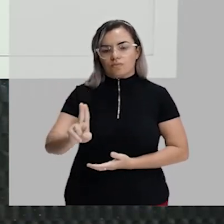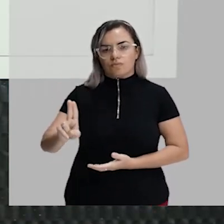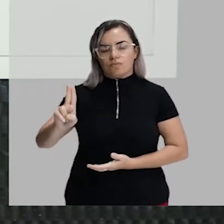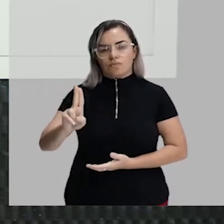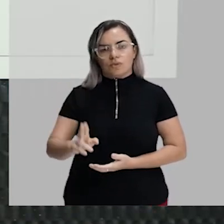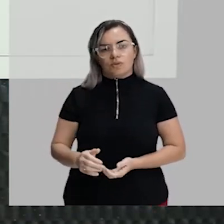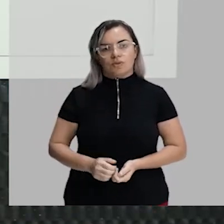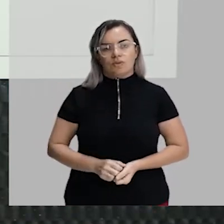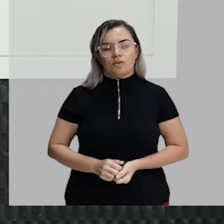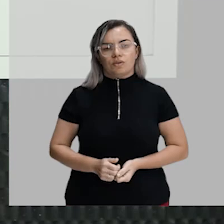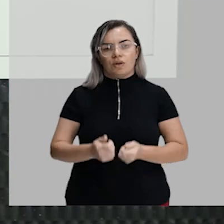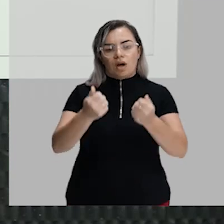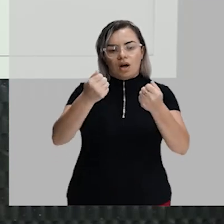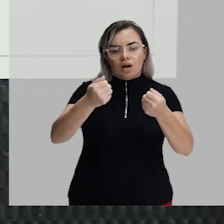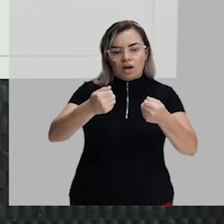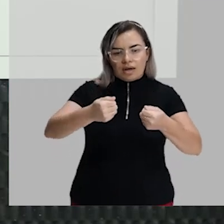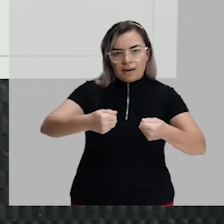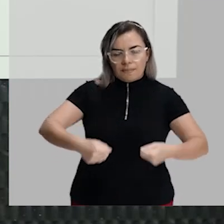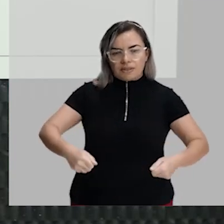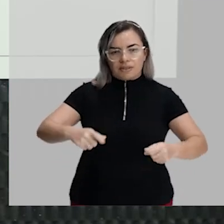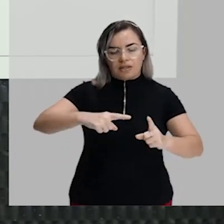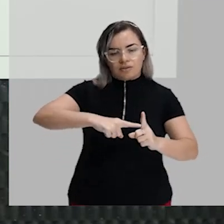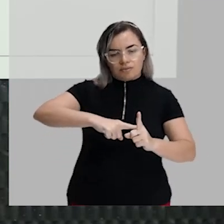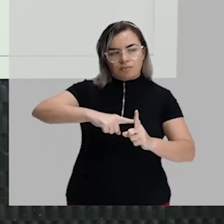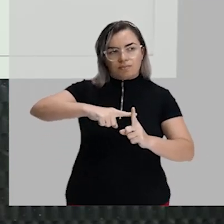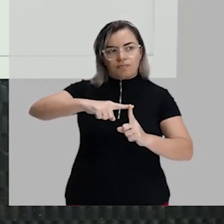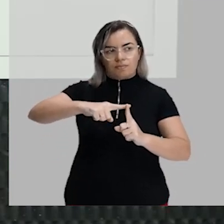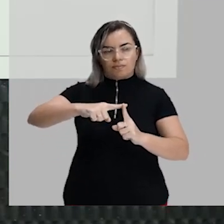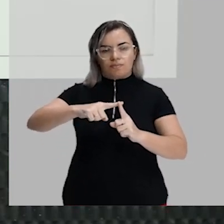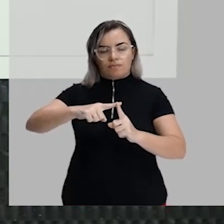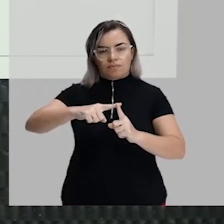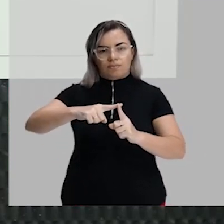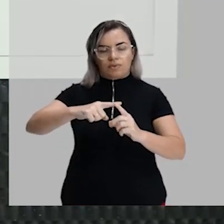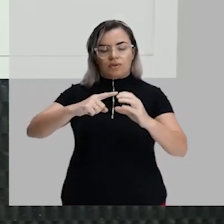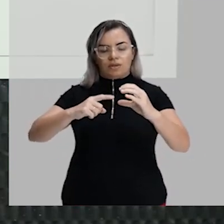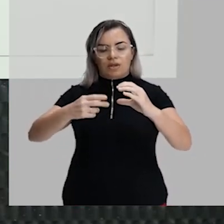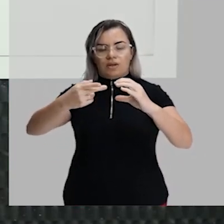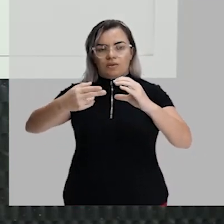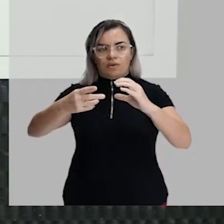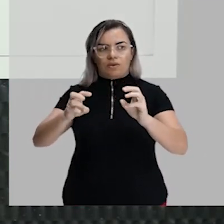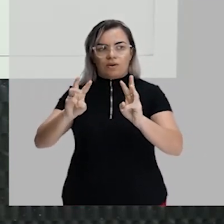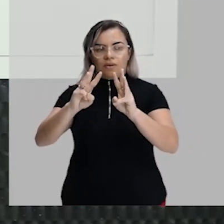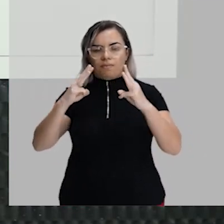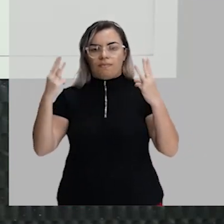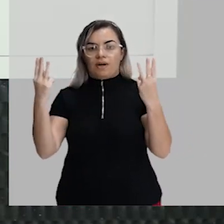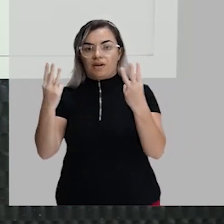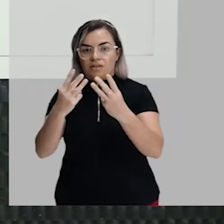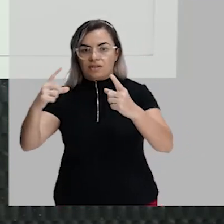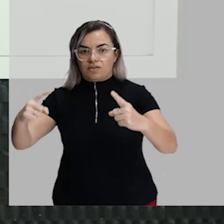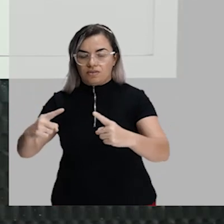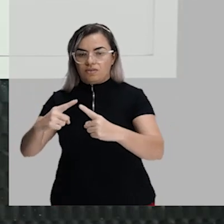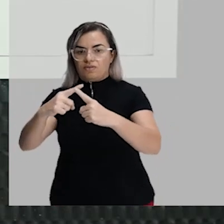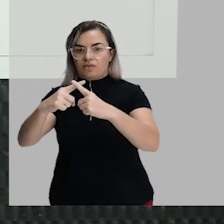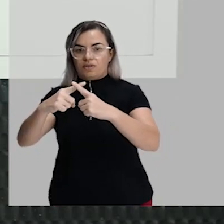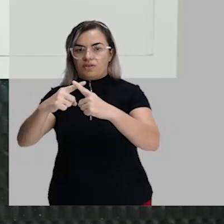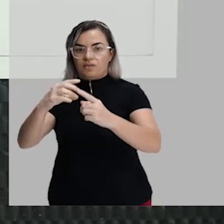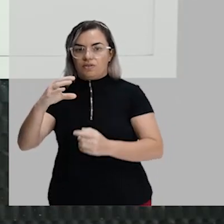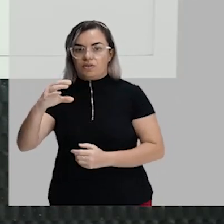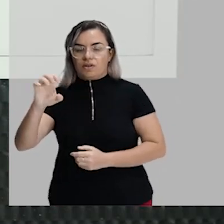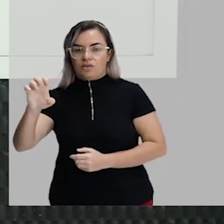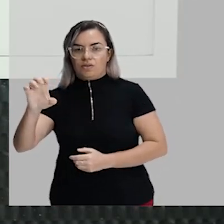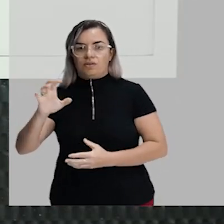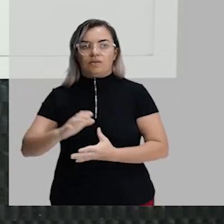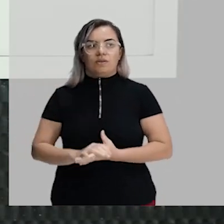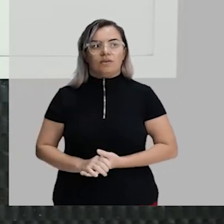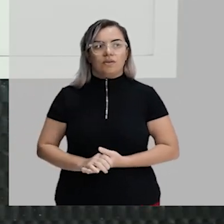capacidade térmica, que também pode ser dado como massa vezes calor específico, não é? Porque agora